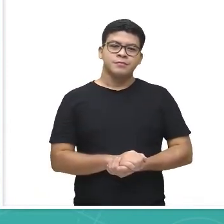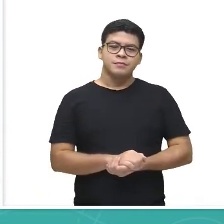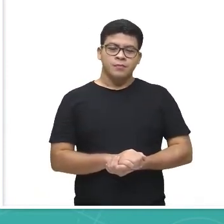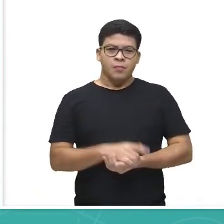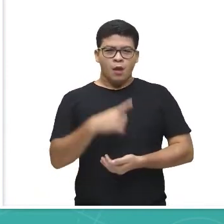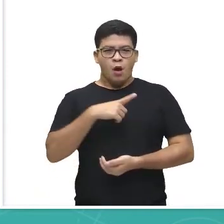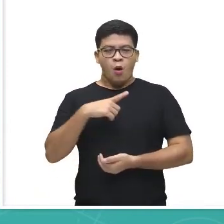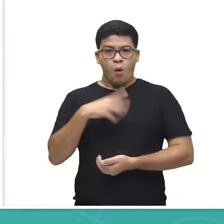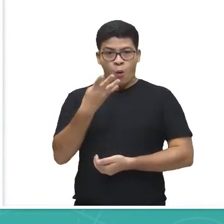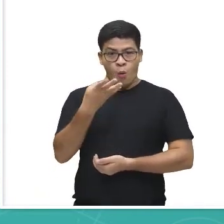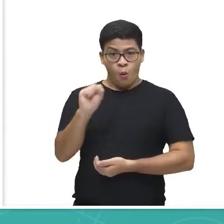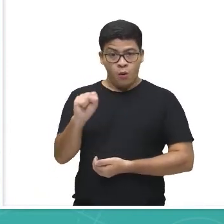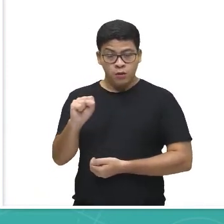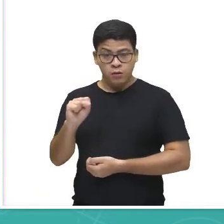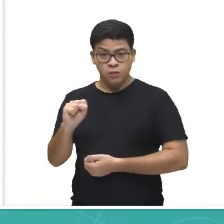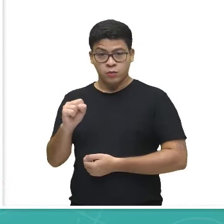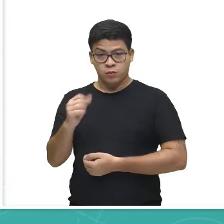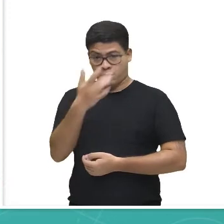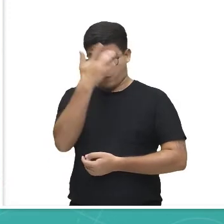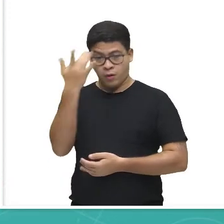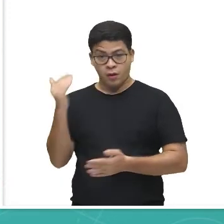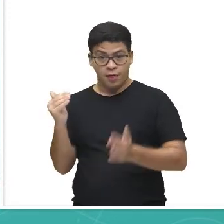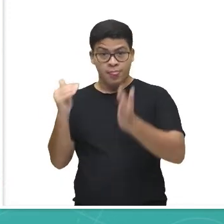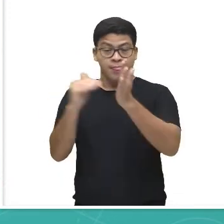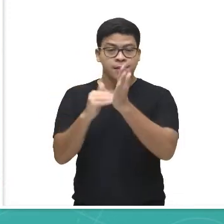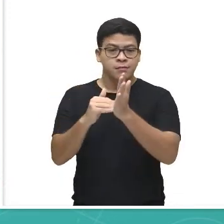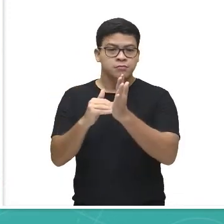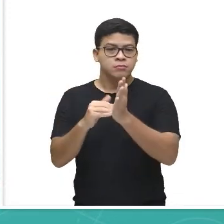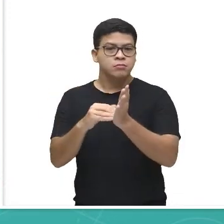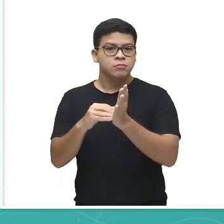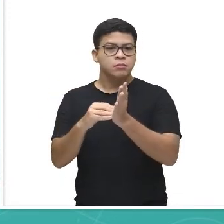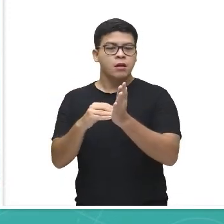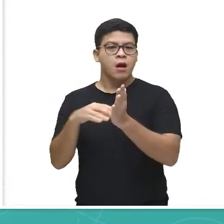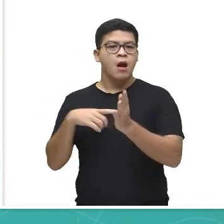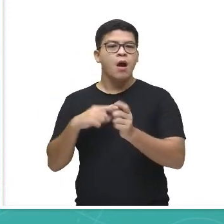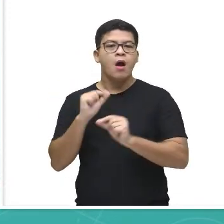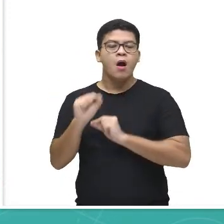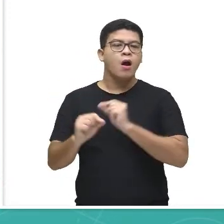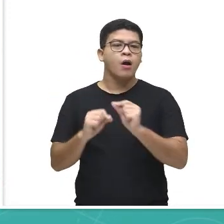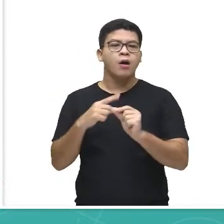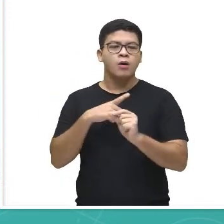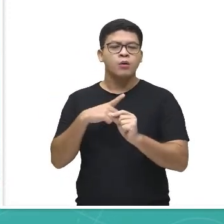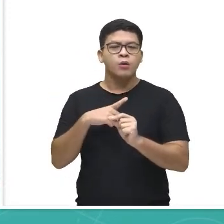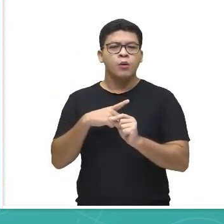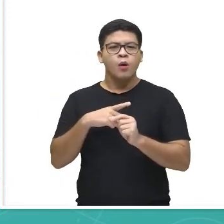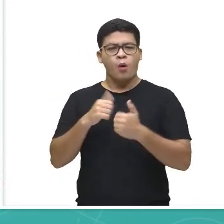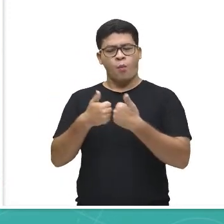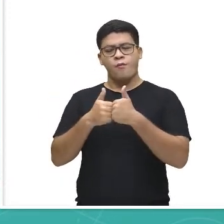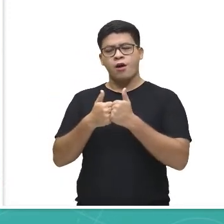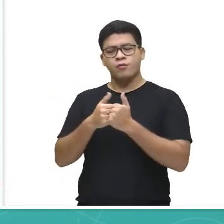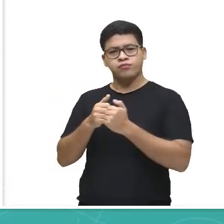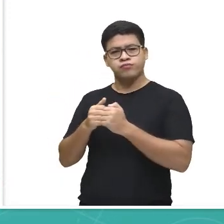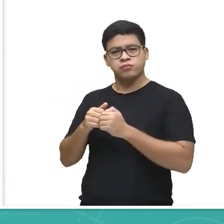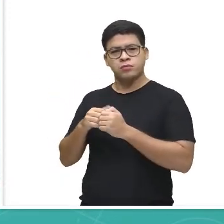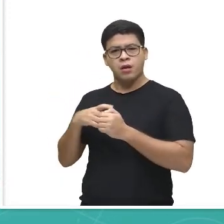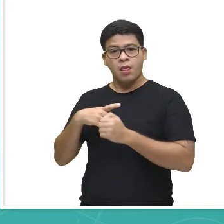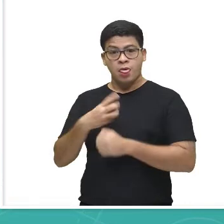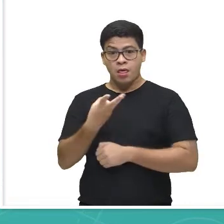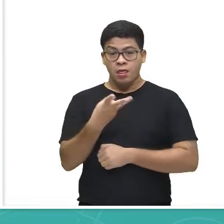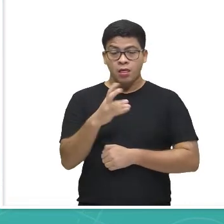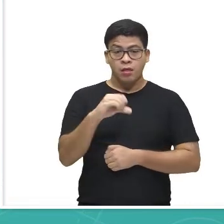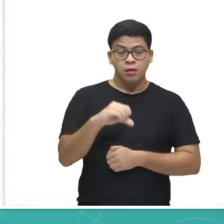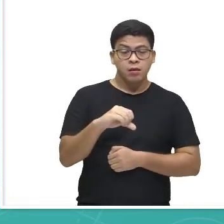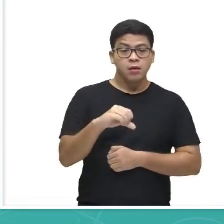Um ônibus pode transportar 48 passageiros. Em determinada viagem, o ônibus estava transportando 39